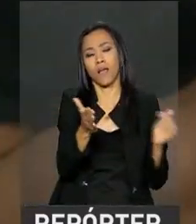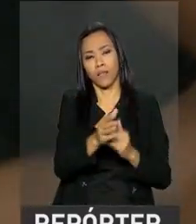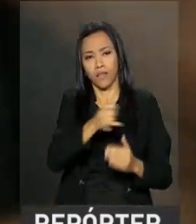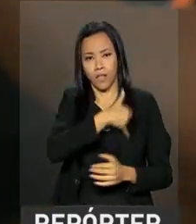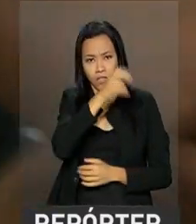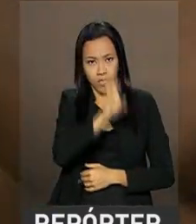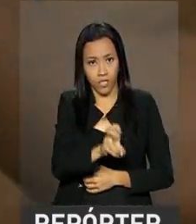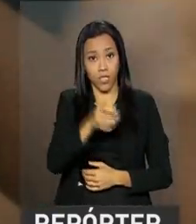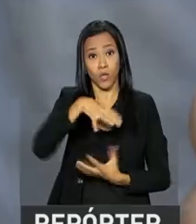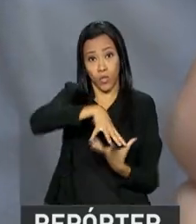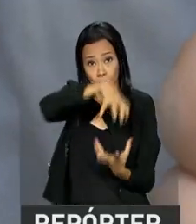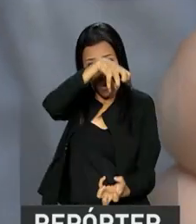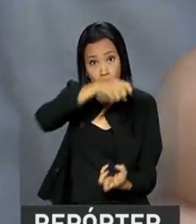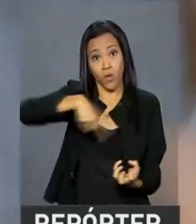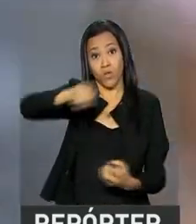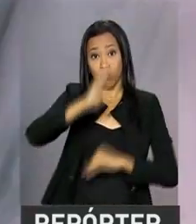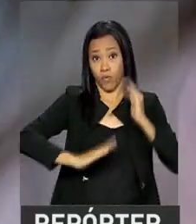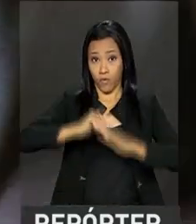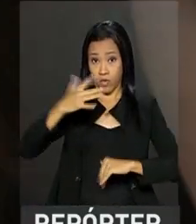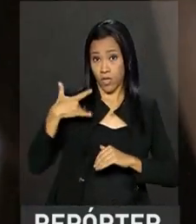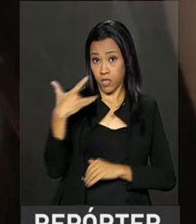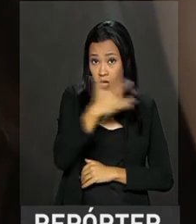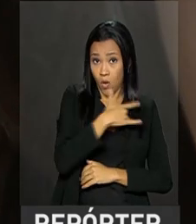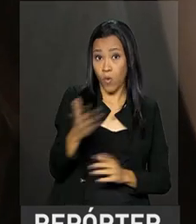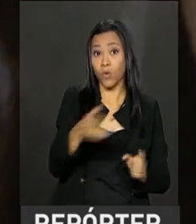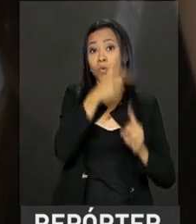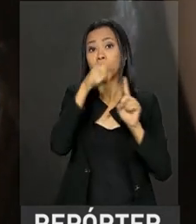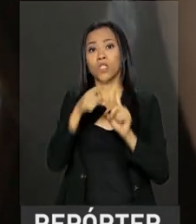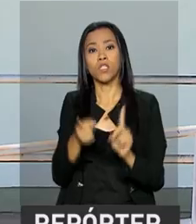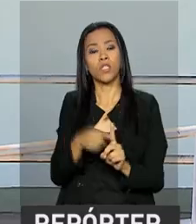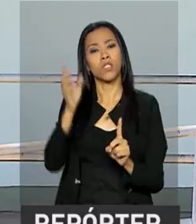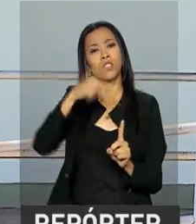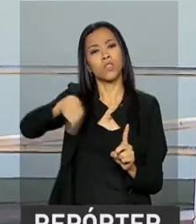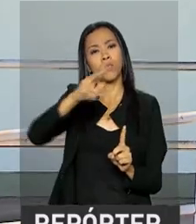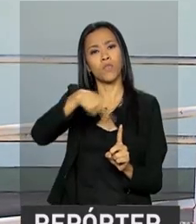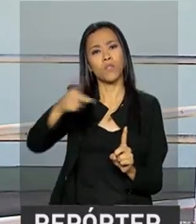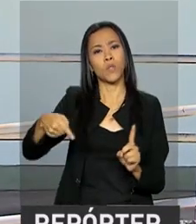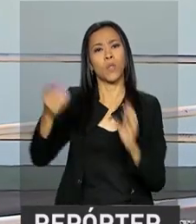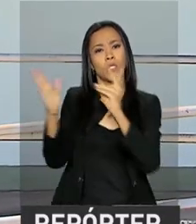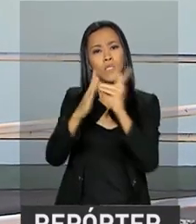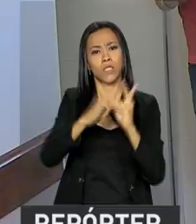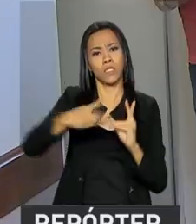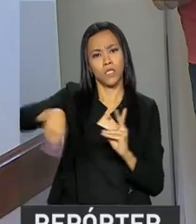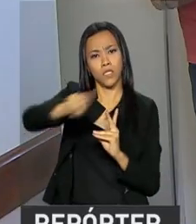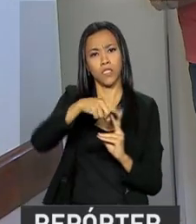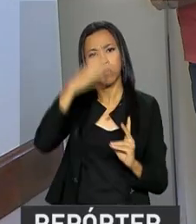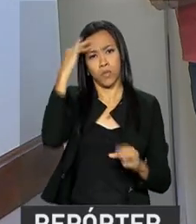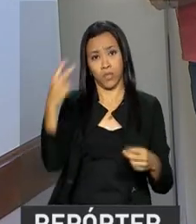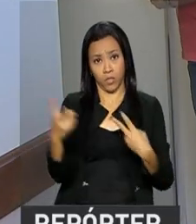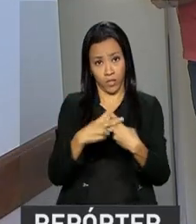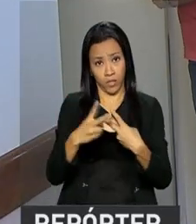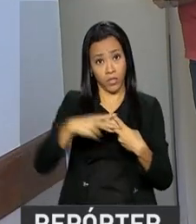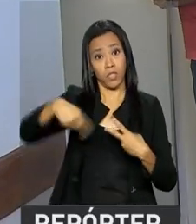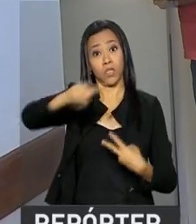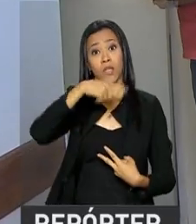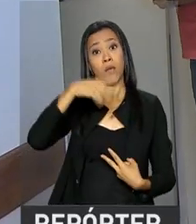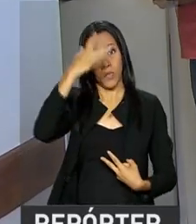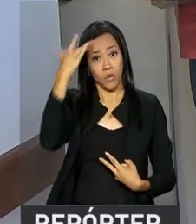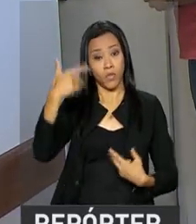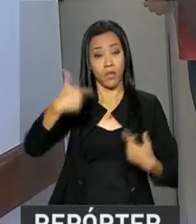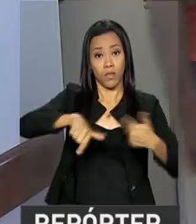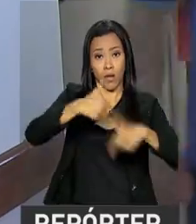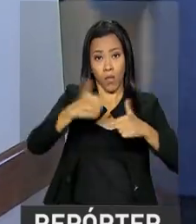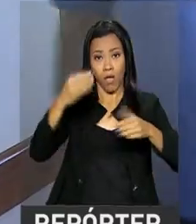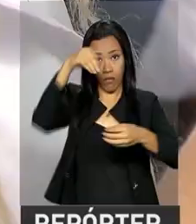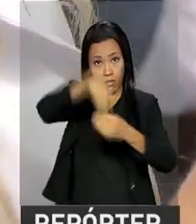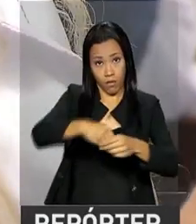idade idosos Profissionais de Saúde gestantes professores indígenas presidiários funcionários do sistema